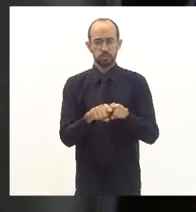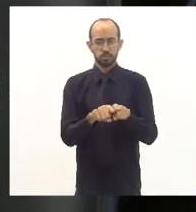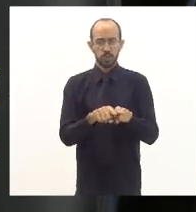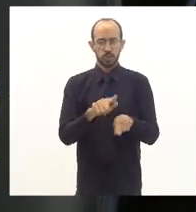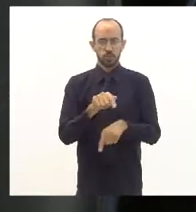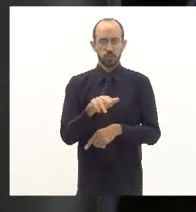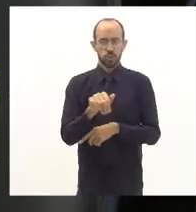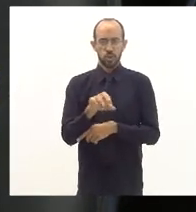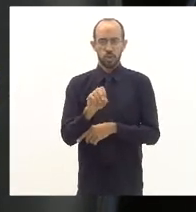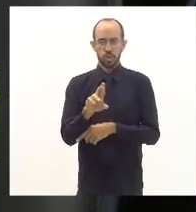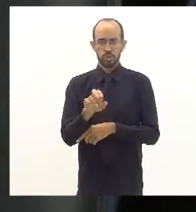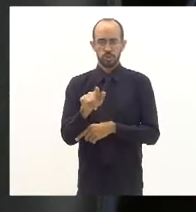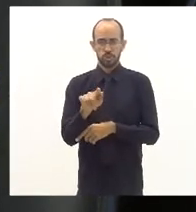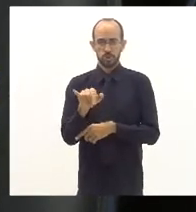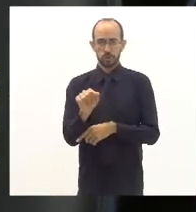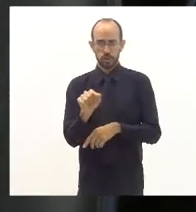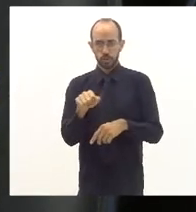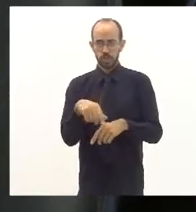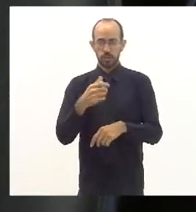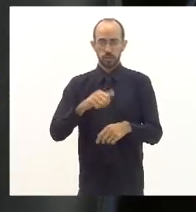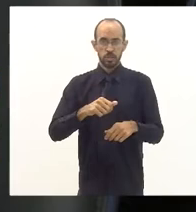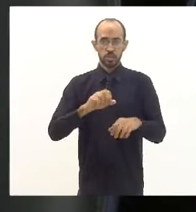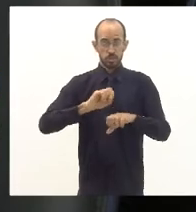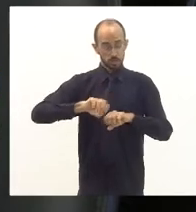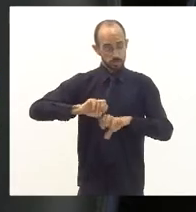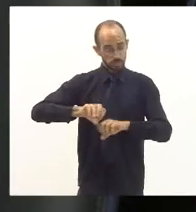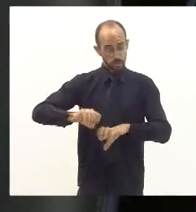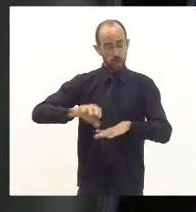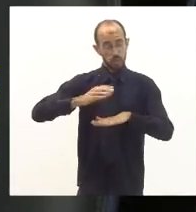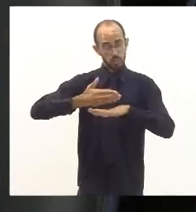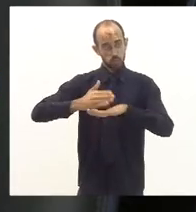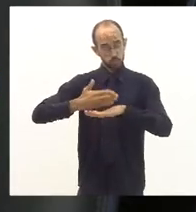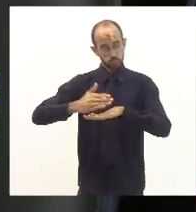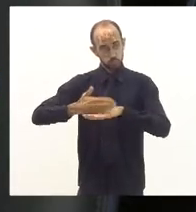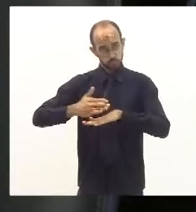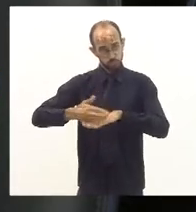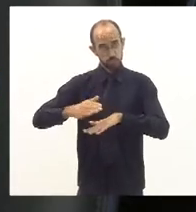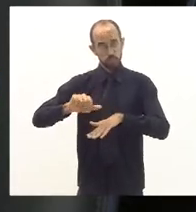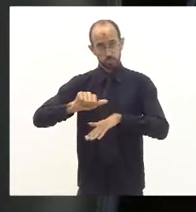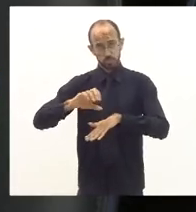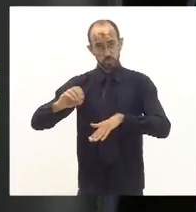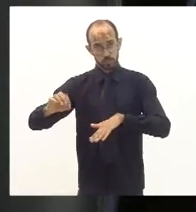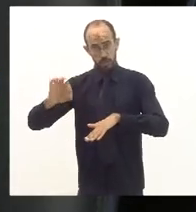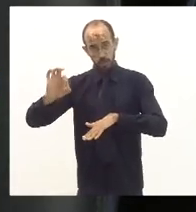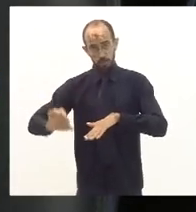lá, qualificaram mais de 100 pessoas e tem uma agenda aberta com essa equipe